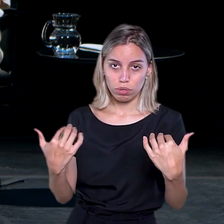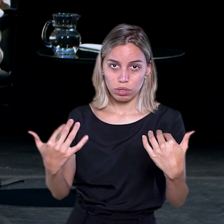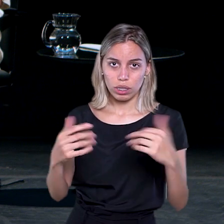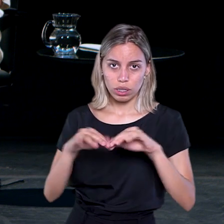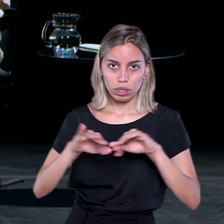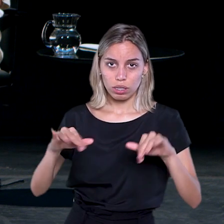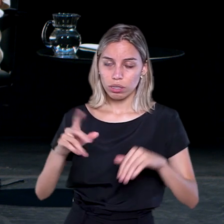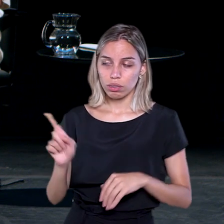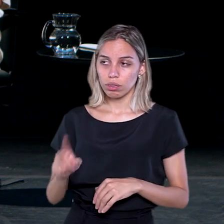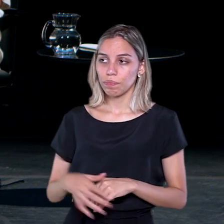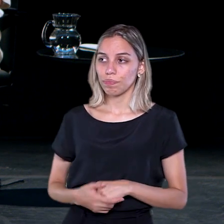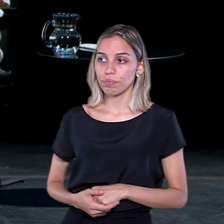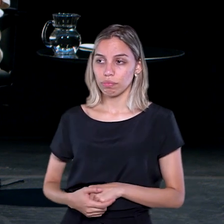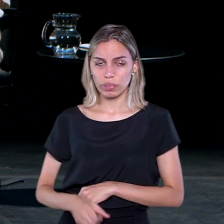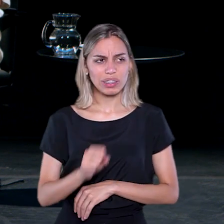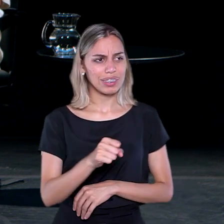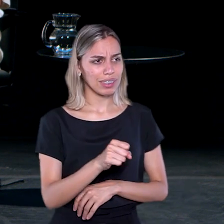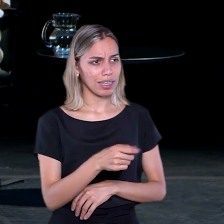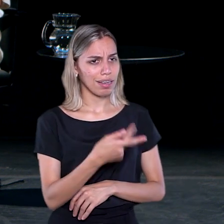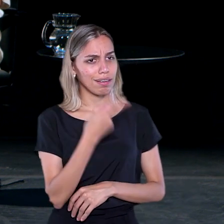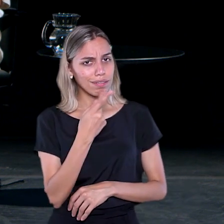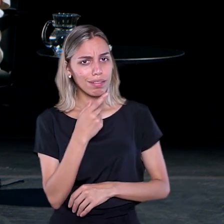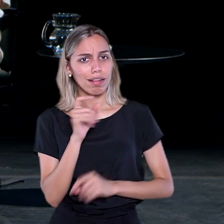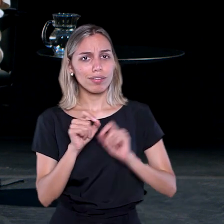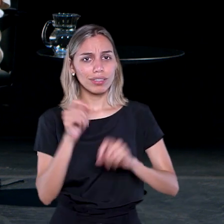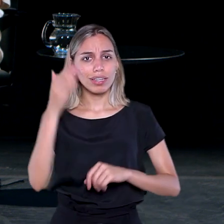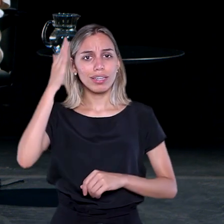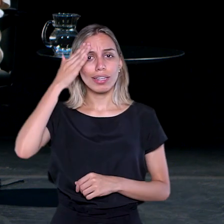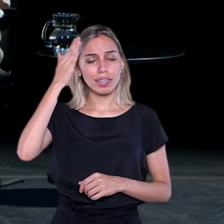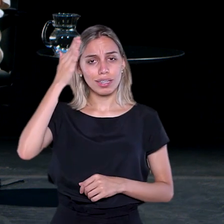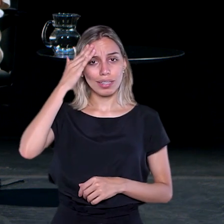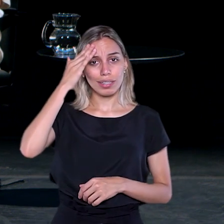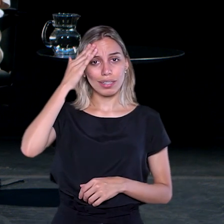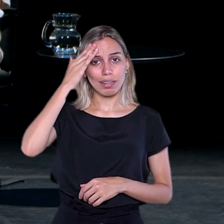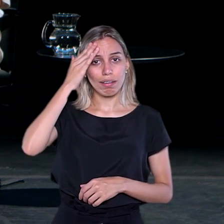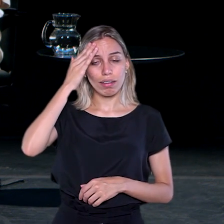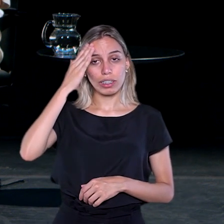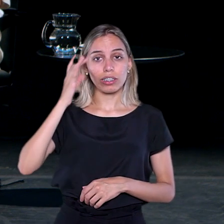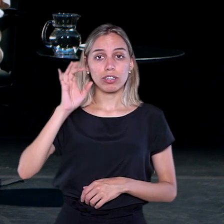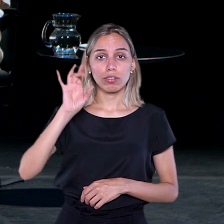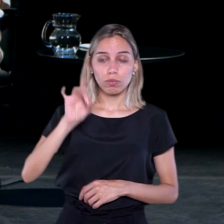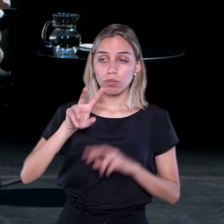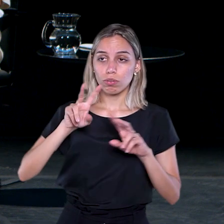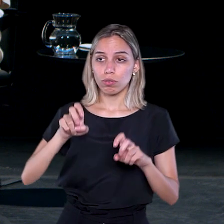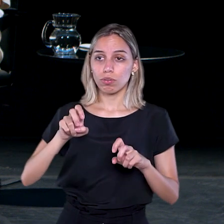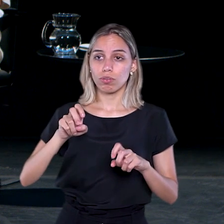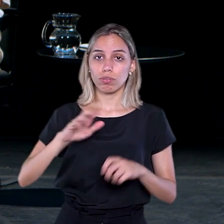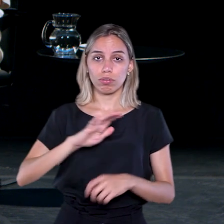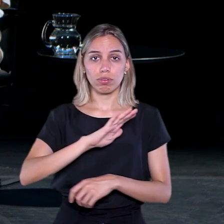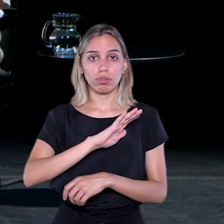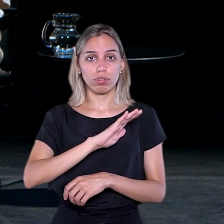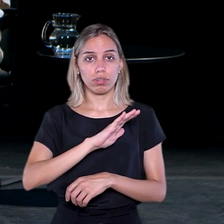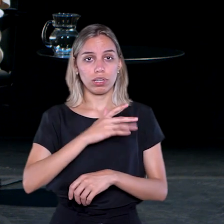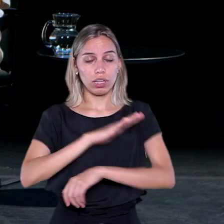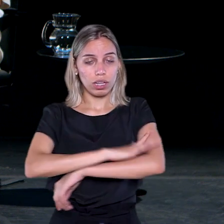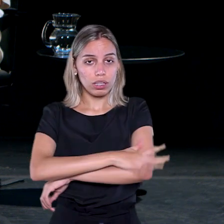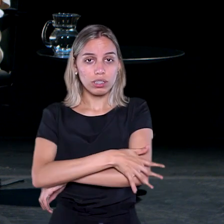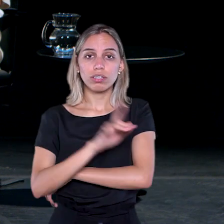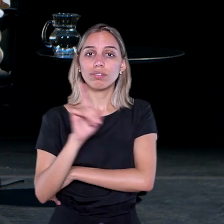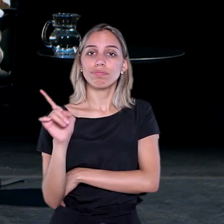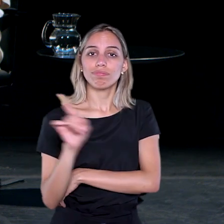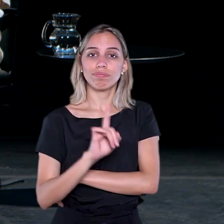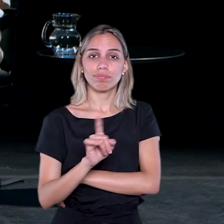62% de pessoas negras, autores negros convidados, assim como o Flitabira, o autor homenageado, apesar de o